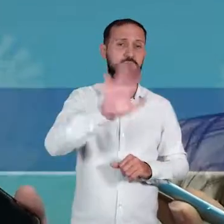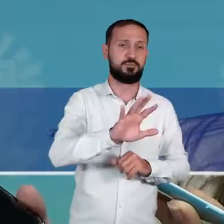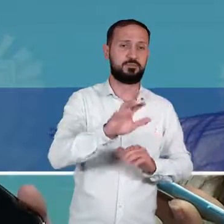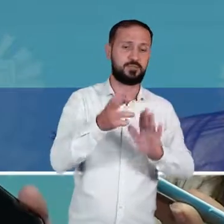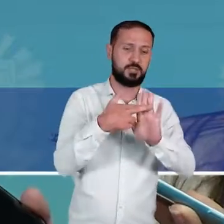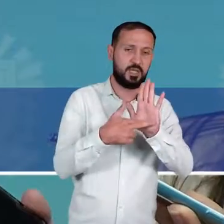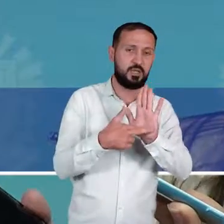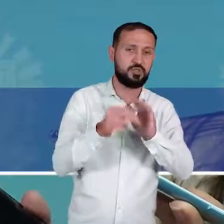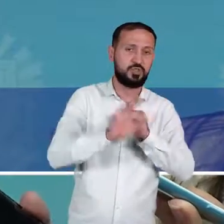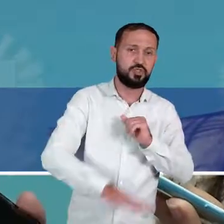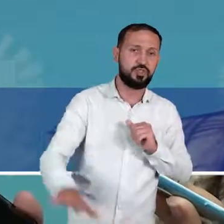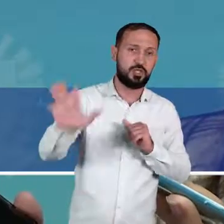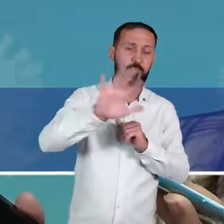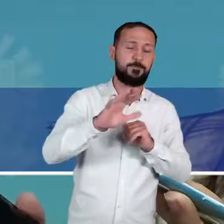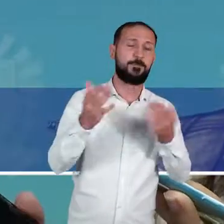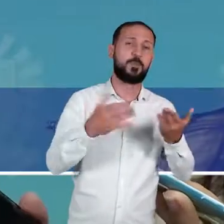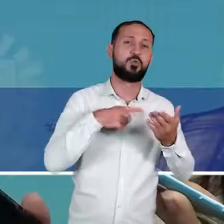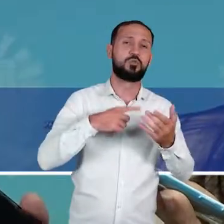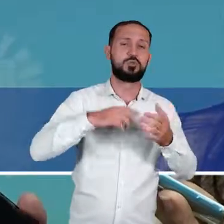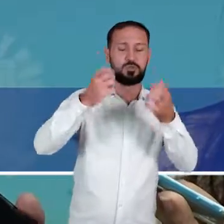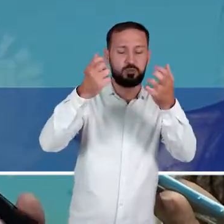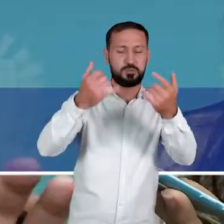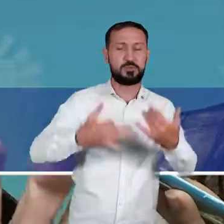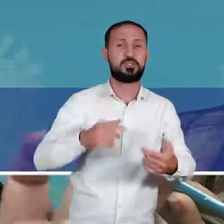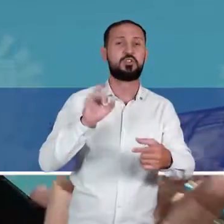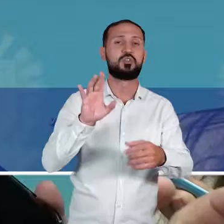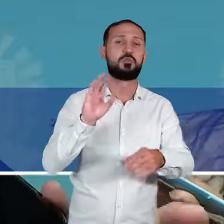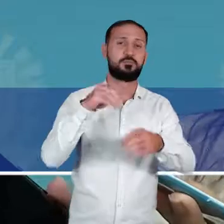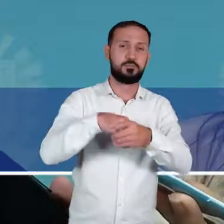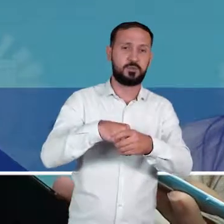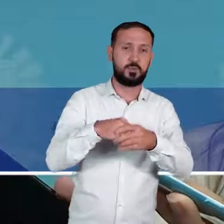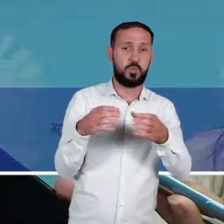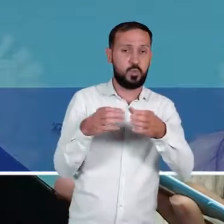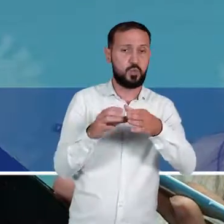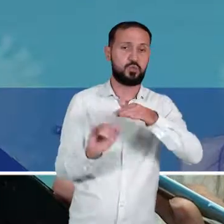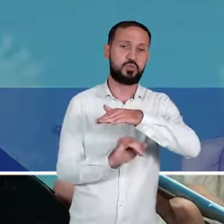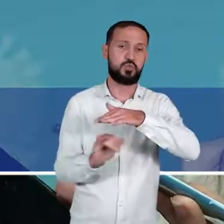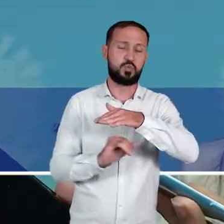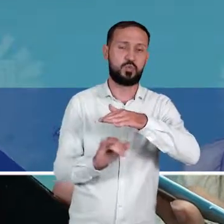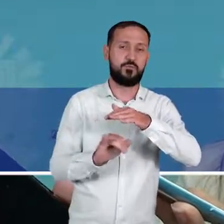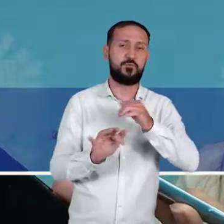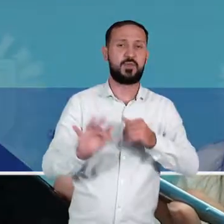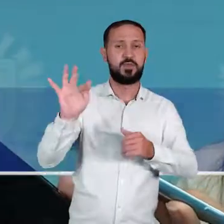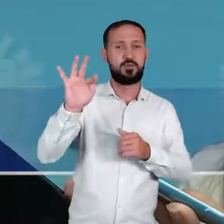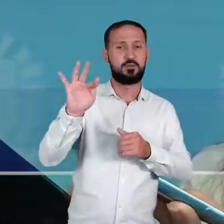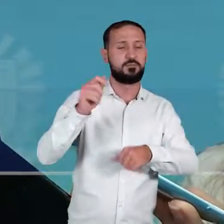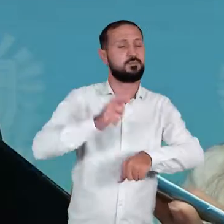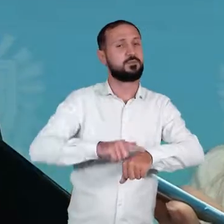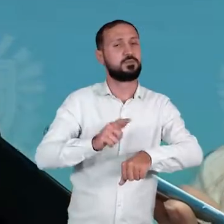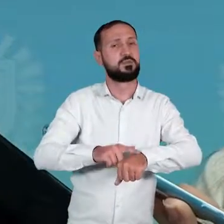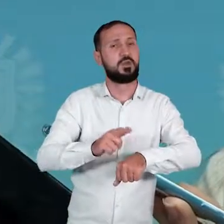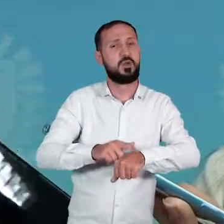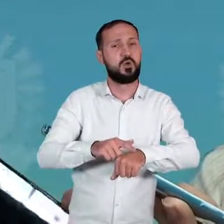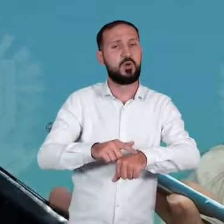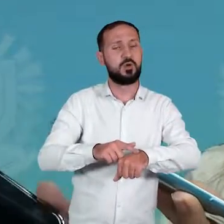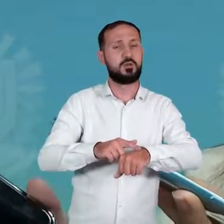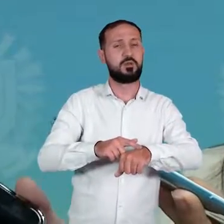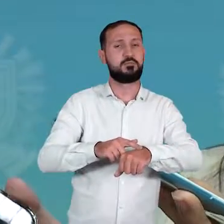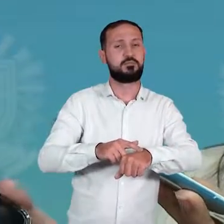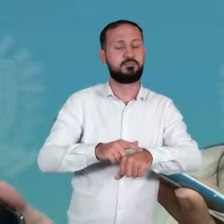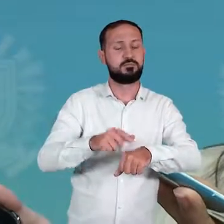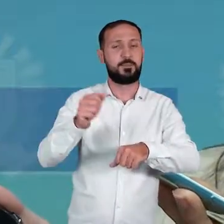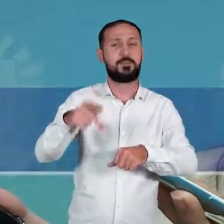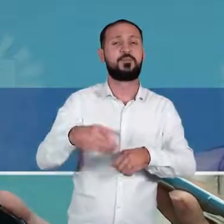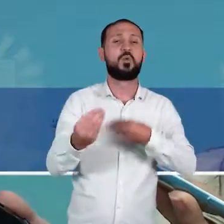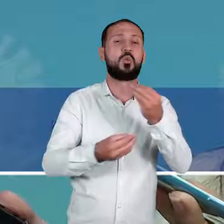essas regras gerais, que hoje estão definidas só para os órgãos federais, na hora da Previdência tem que definir como é que